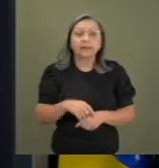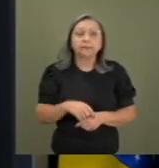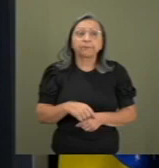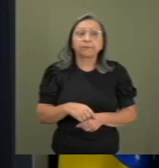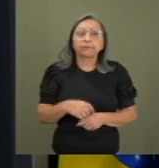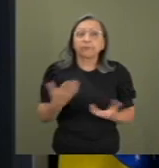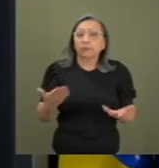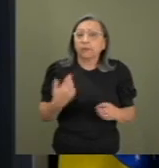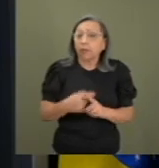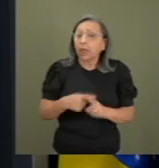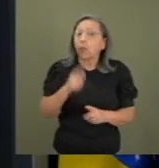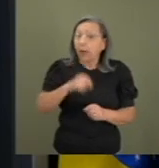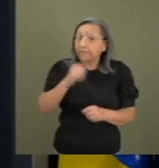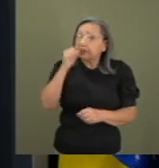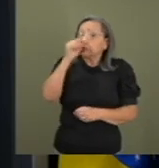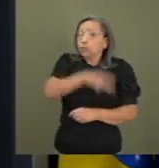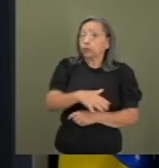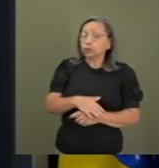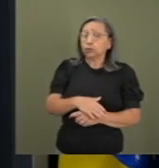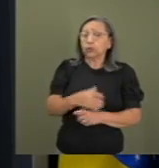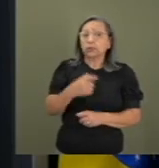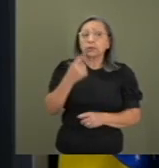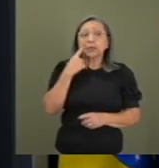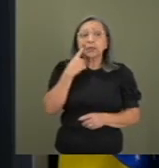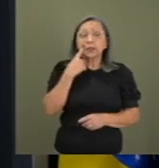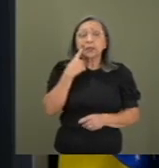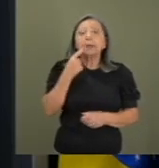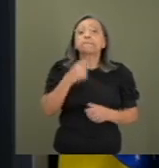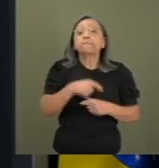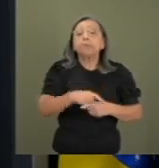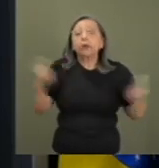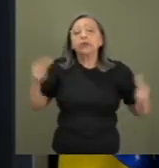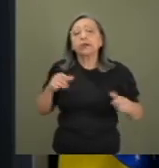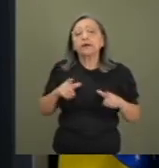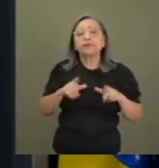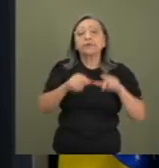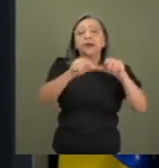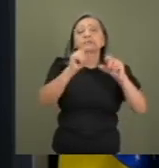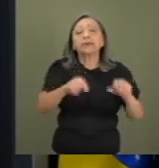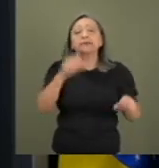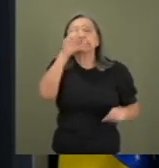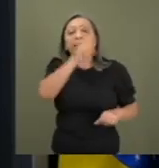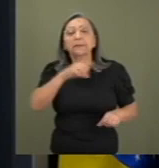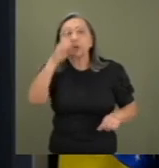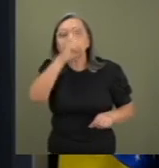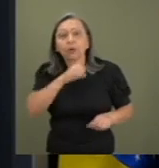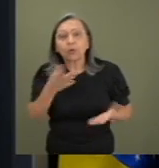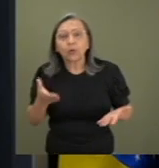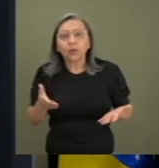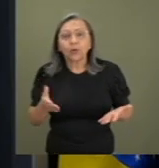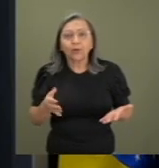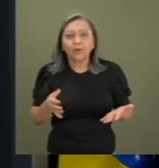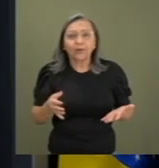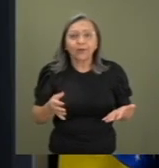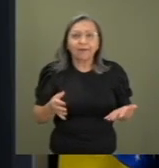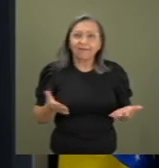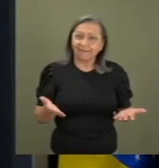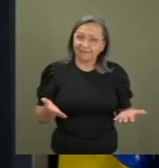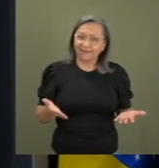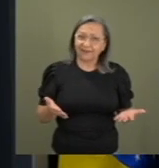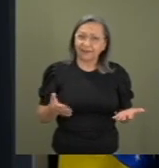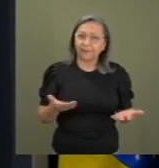porque é um escândalo. Acontece nos finais de semana, esses voos. Ou seja,